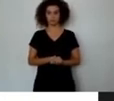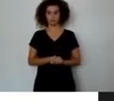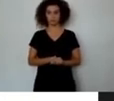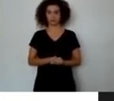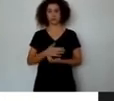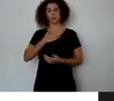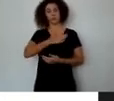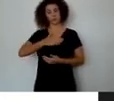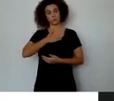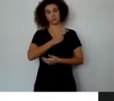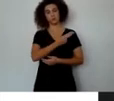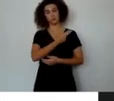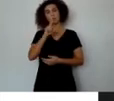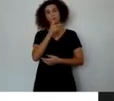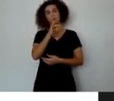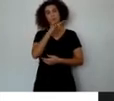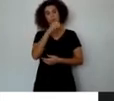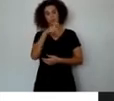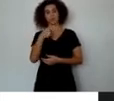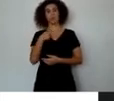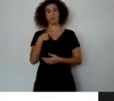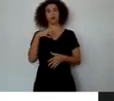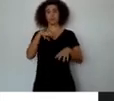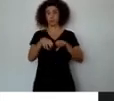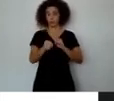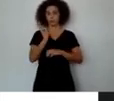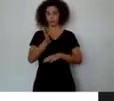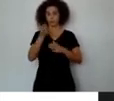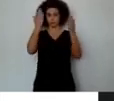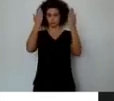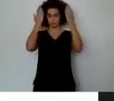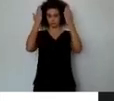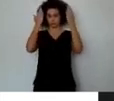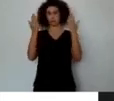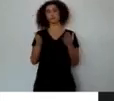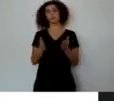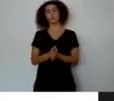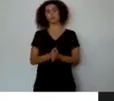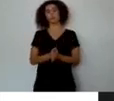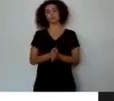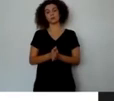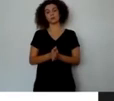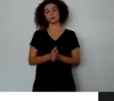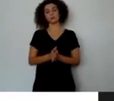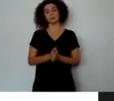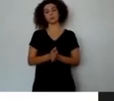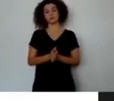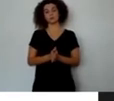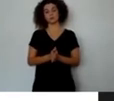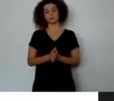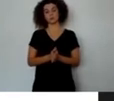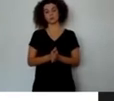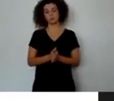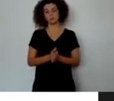Prazer, meu nome é Yusé, sou psicóloga de formação, psicóloga e mestra, né? Ambos na formação no FG, também sou